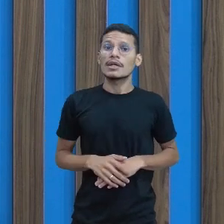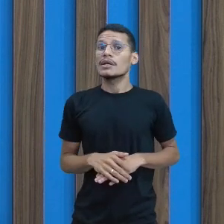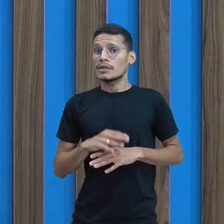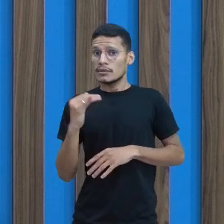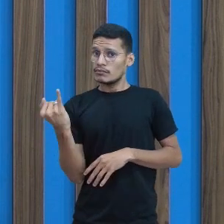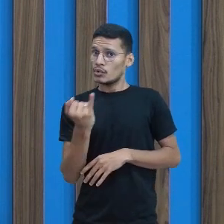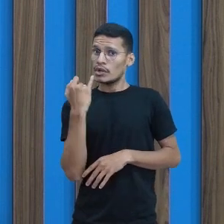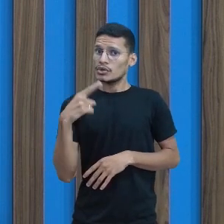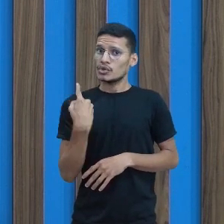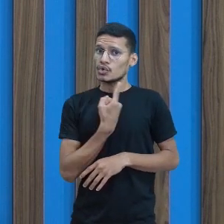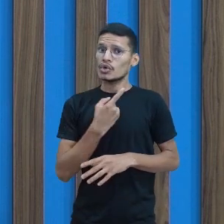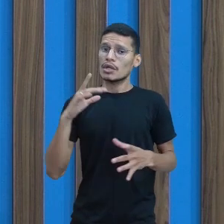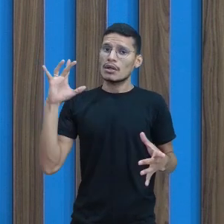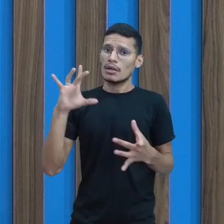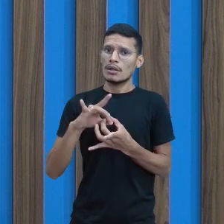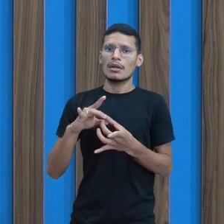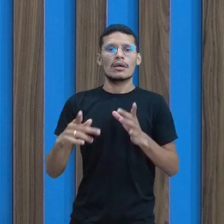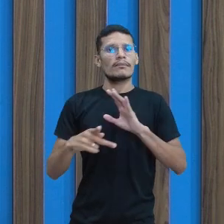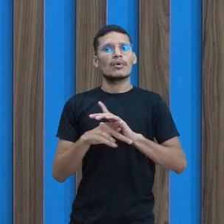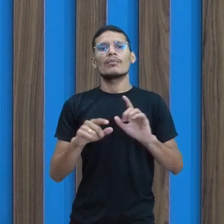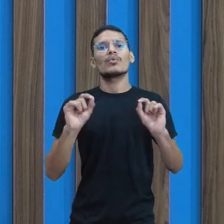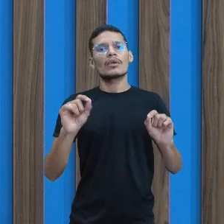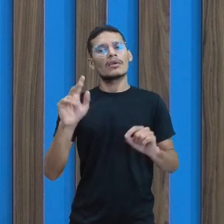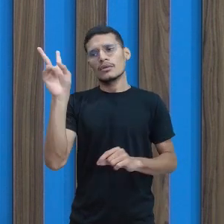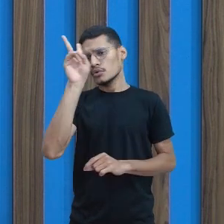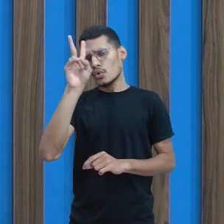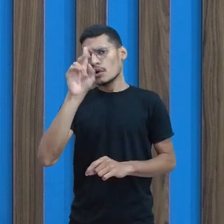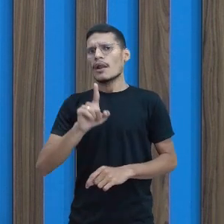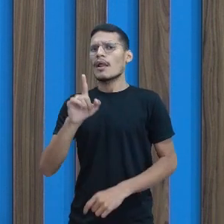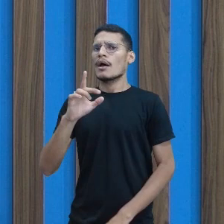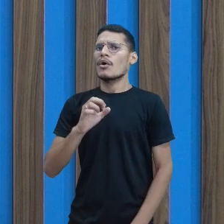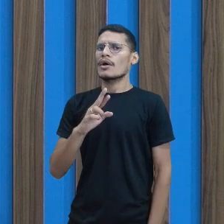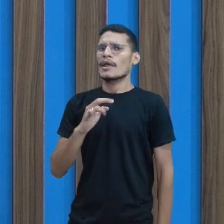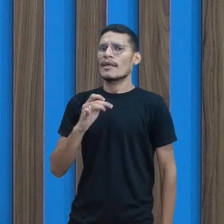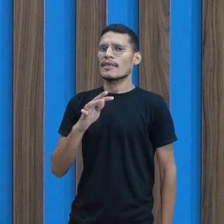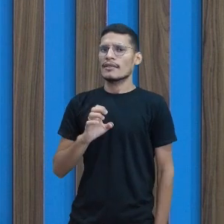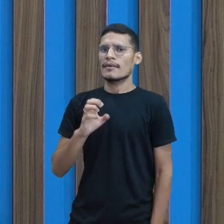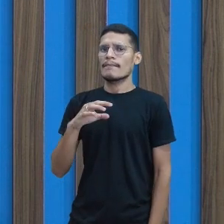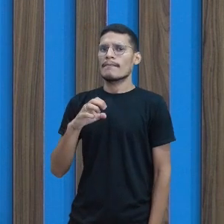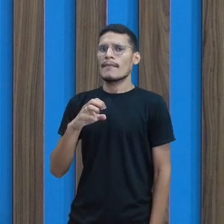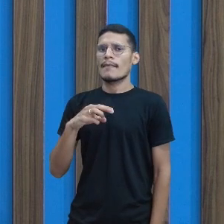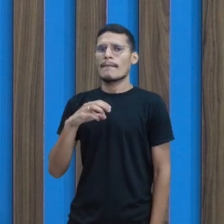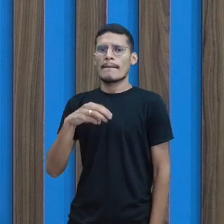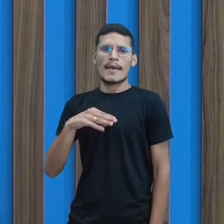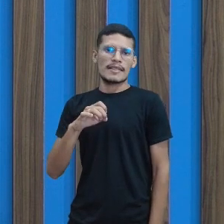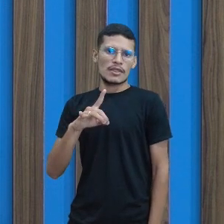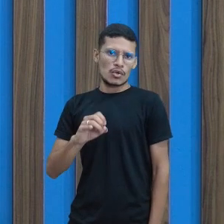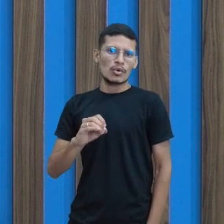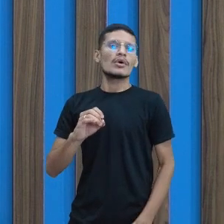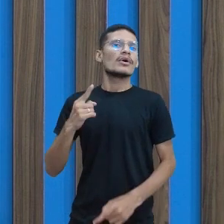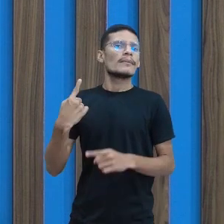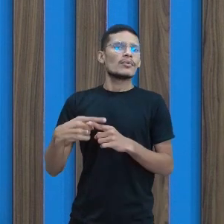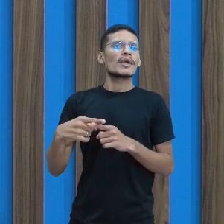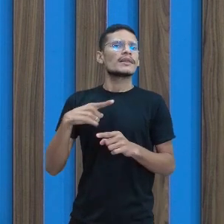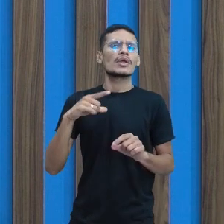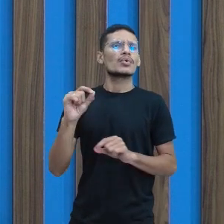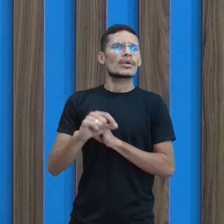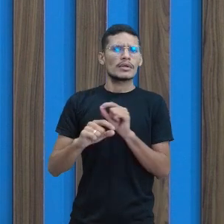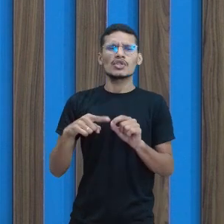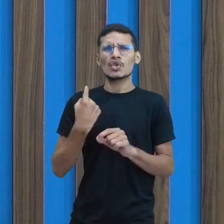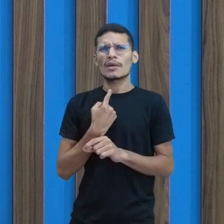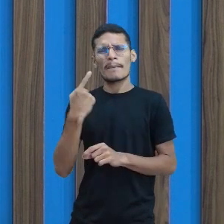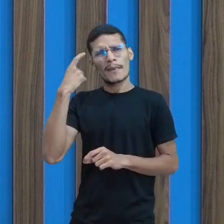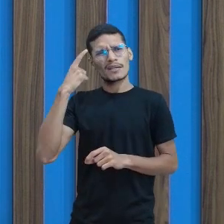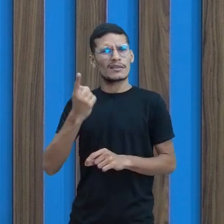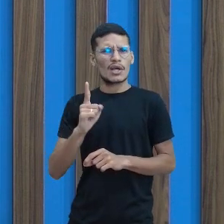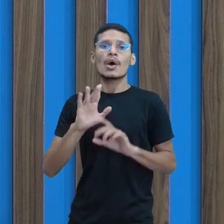gente estar antenado com a história do Oriente Médio, porque o Oriente Médio ele exerce, a gente acha que não,